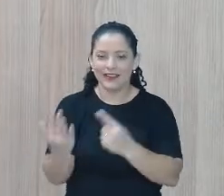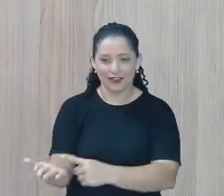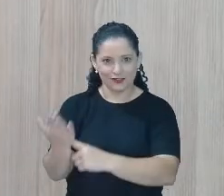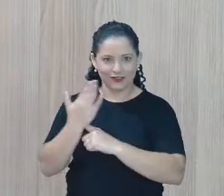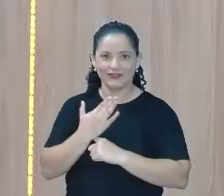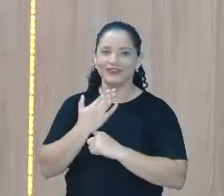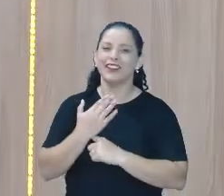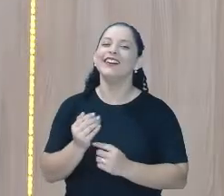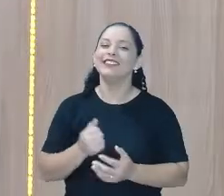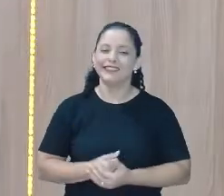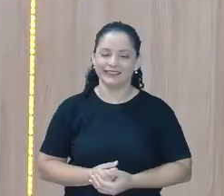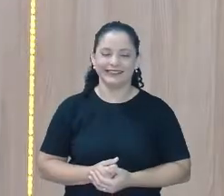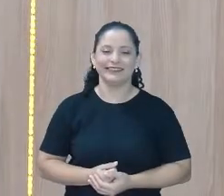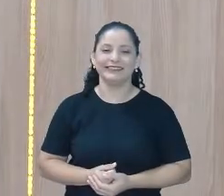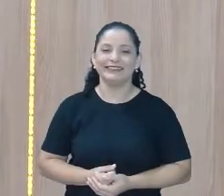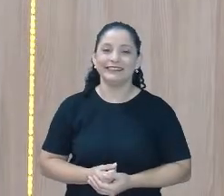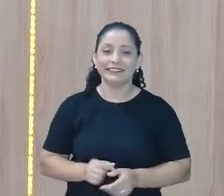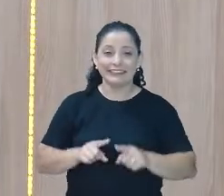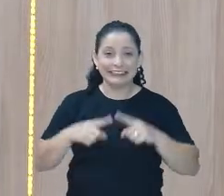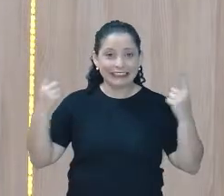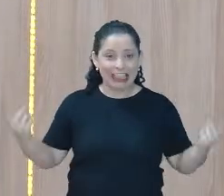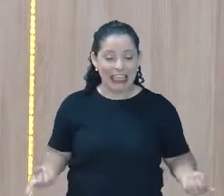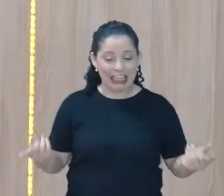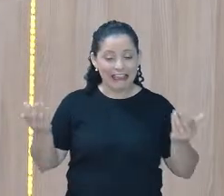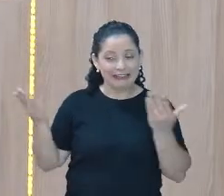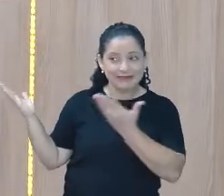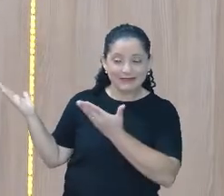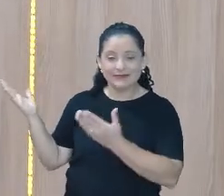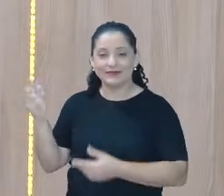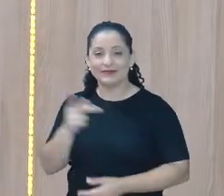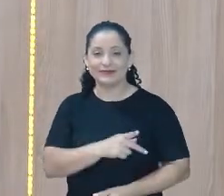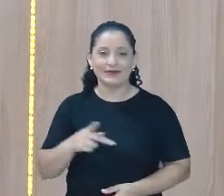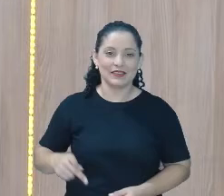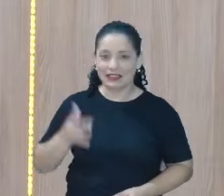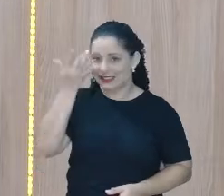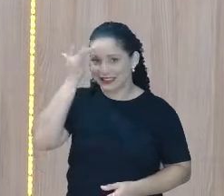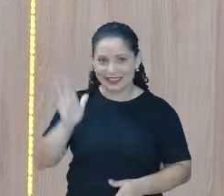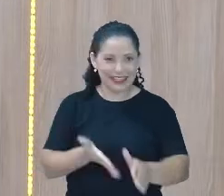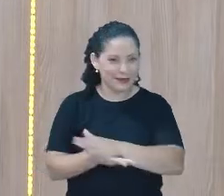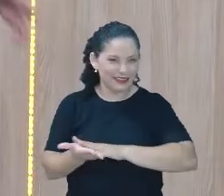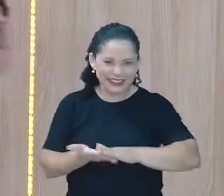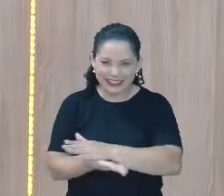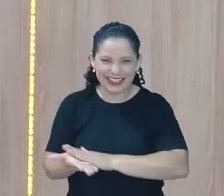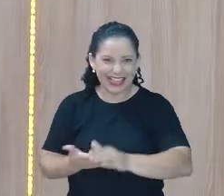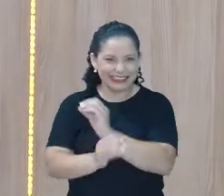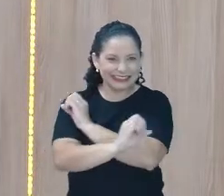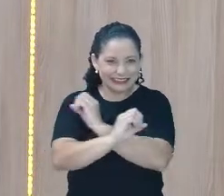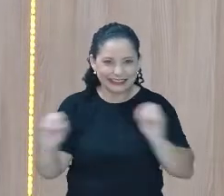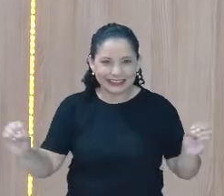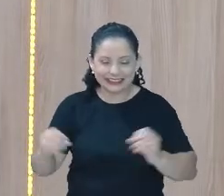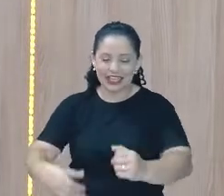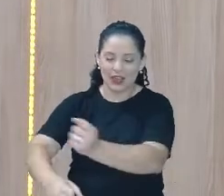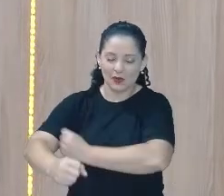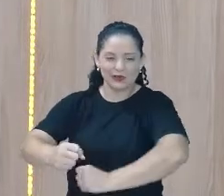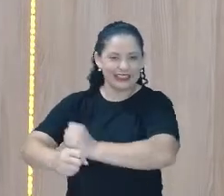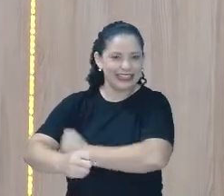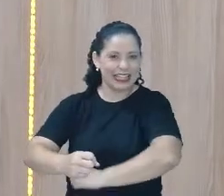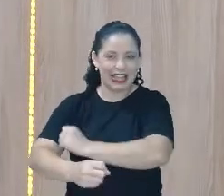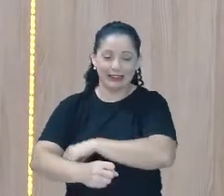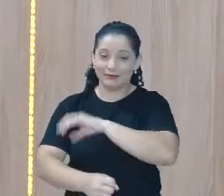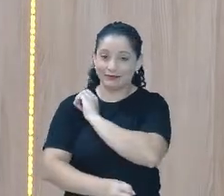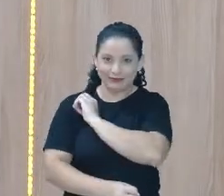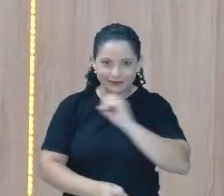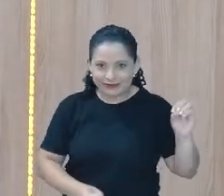professor. É verdade. Eu não posso ajudar nessa questão aí de alimento, porque eu não sei cozinhar nada. Mas pode notar aí